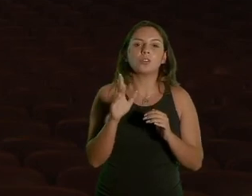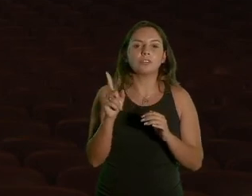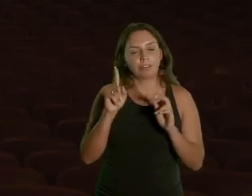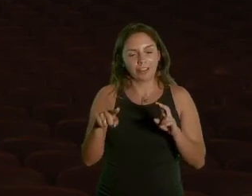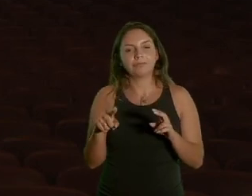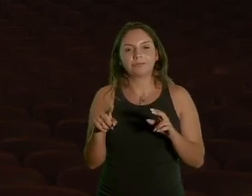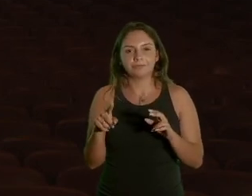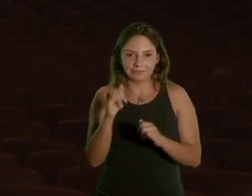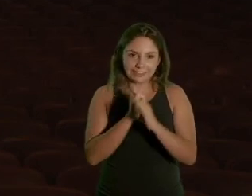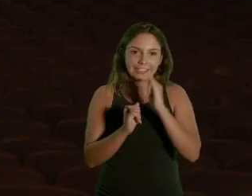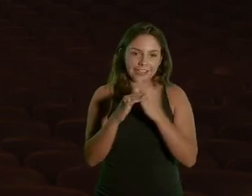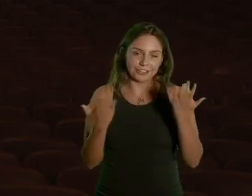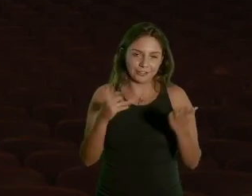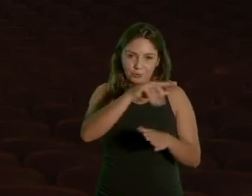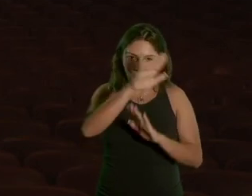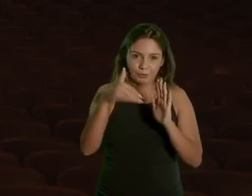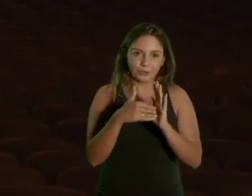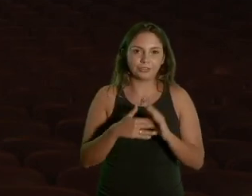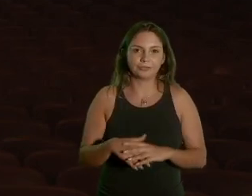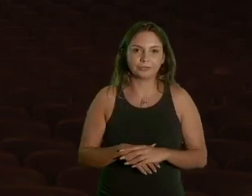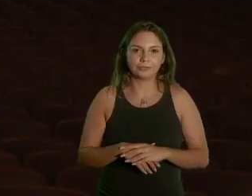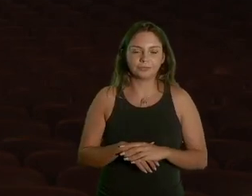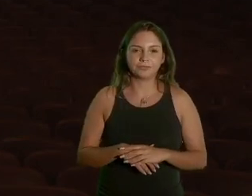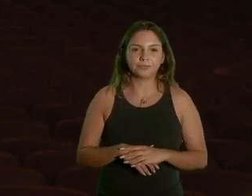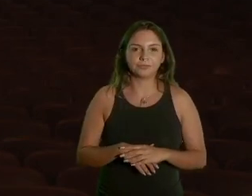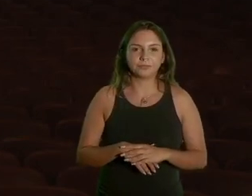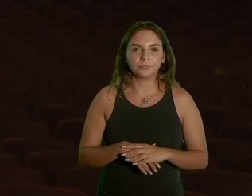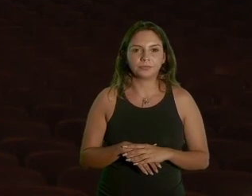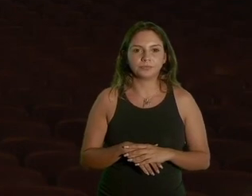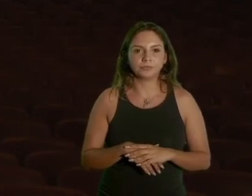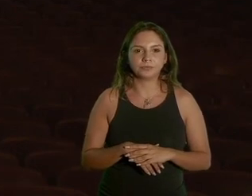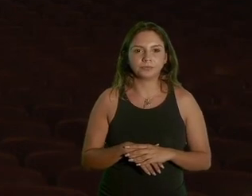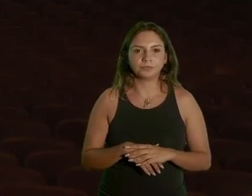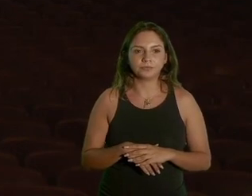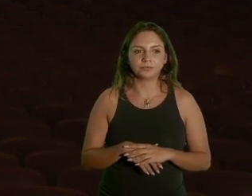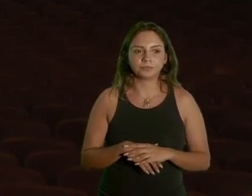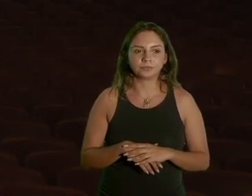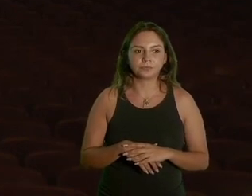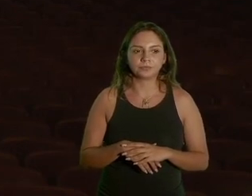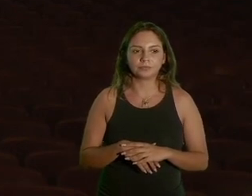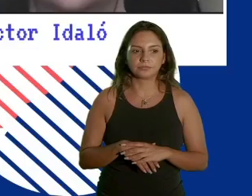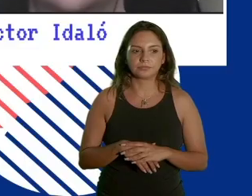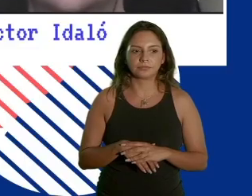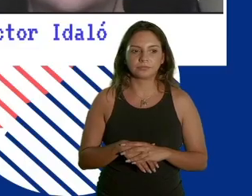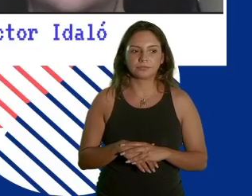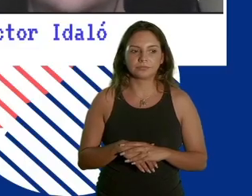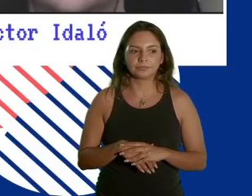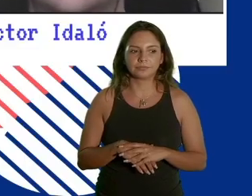é virtual? Só mais uma coisinha, posso? Nosso